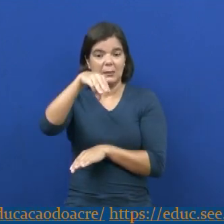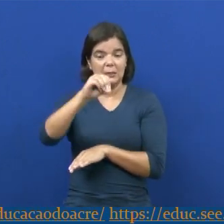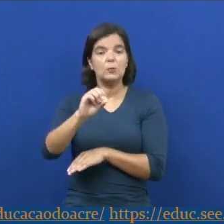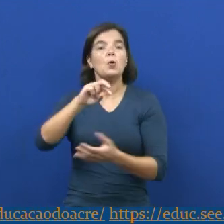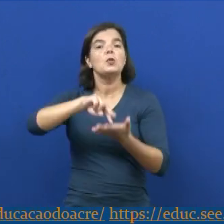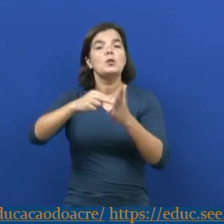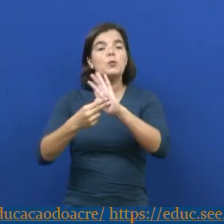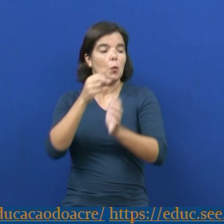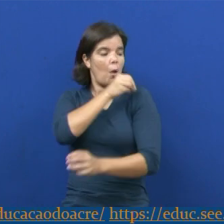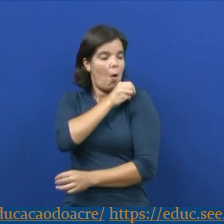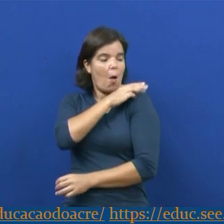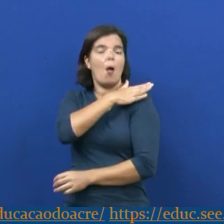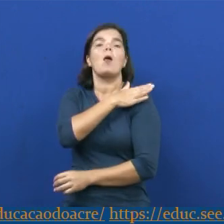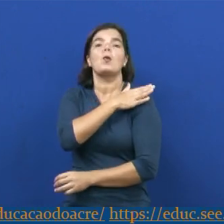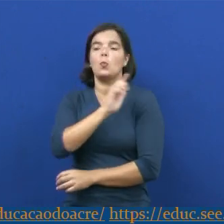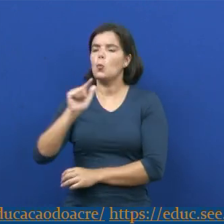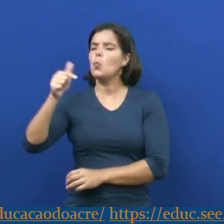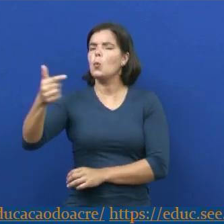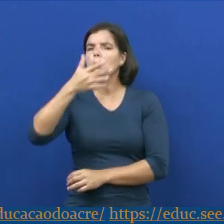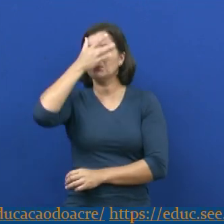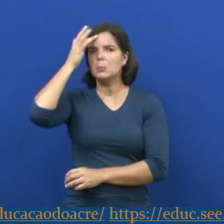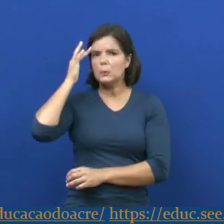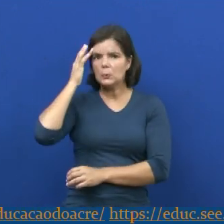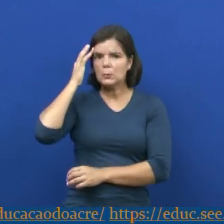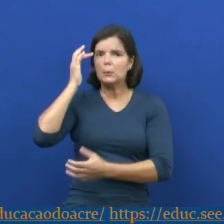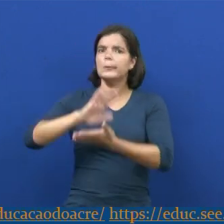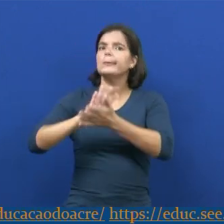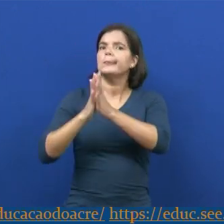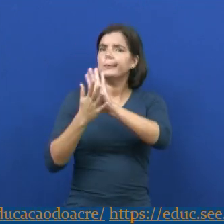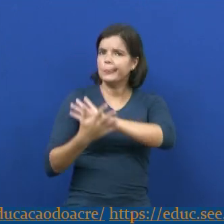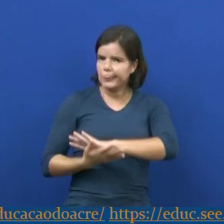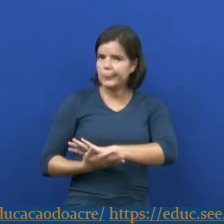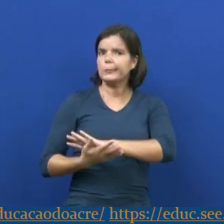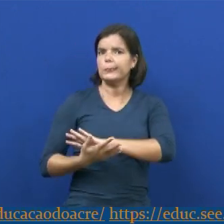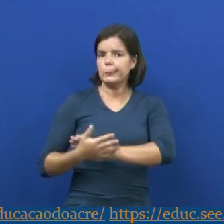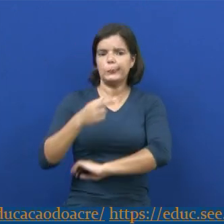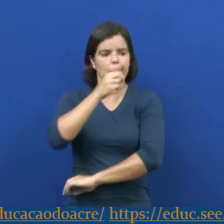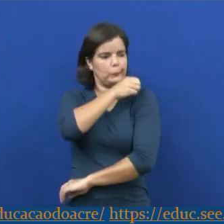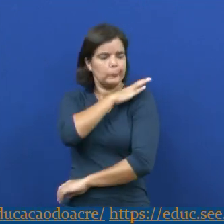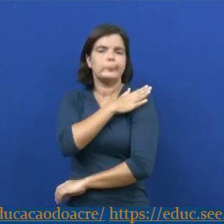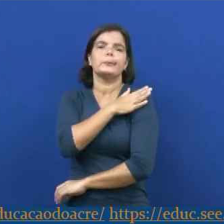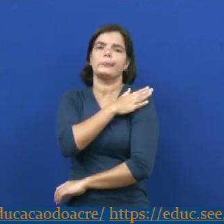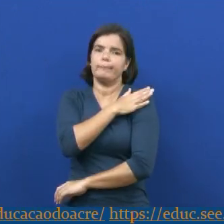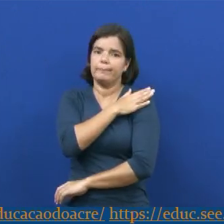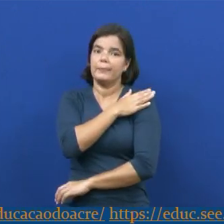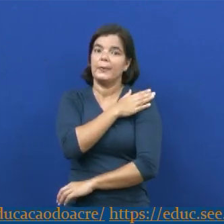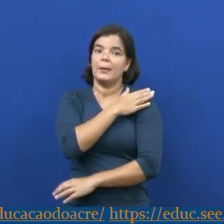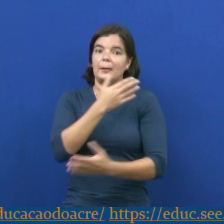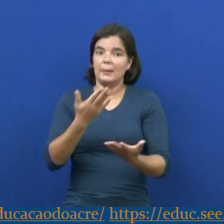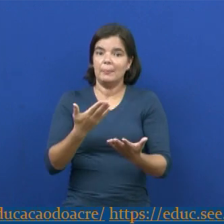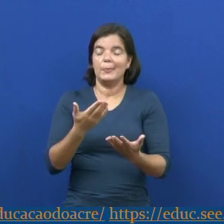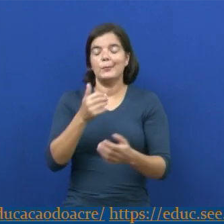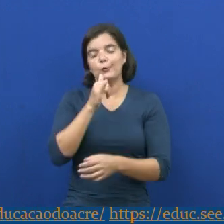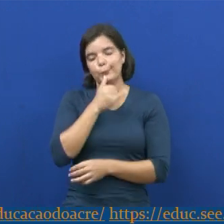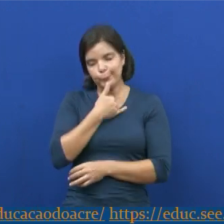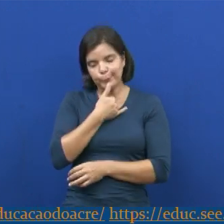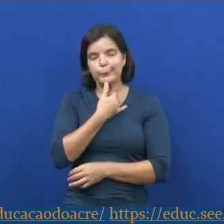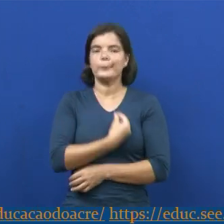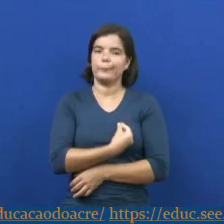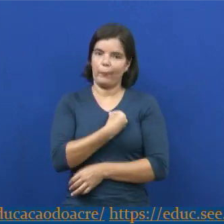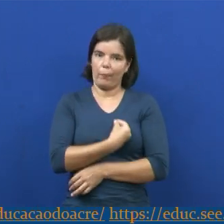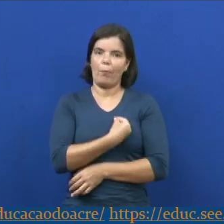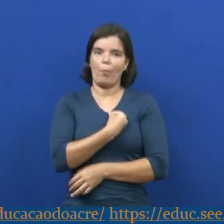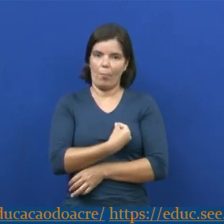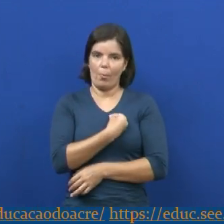seja, preconceito com o outro. Isso acaba gerando o racismo, né, que está, infelizmente,